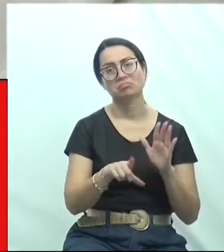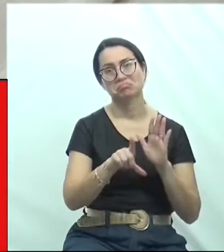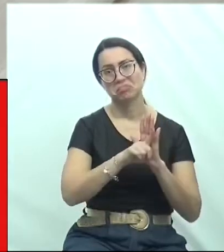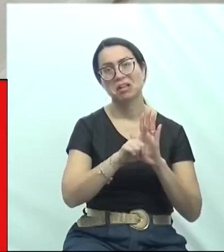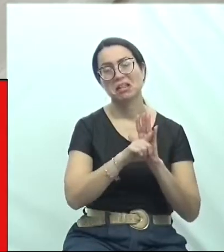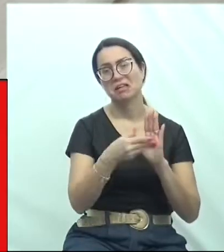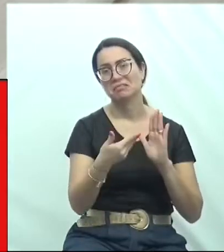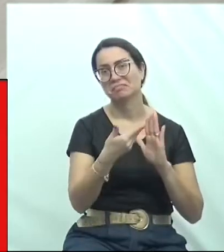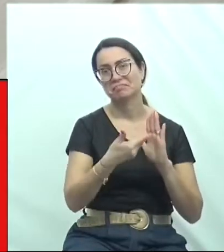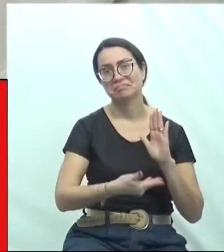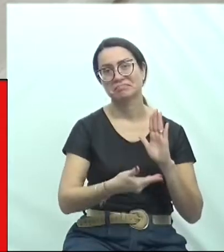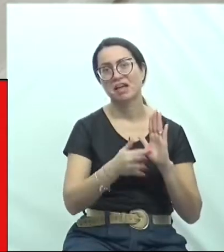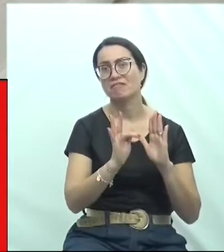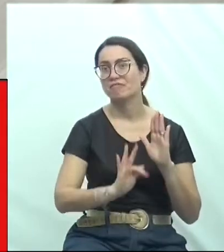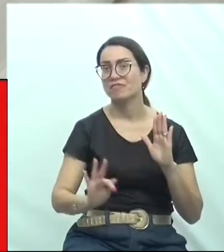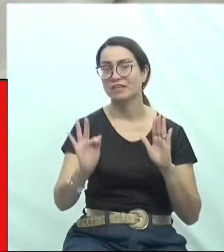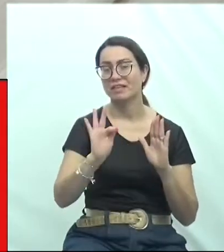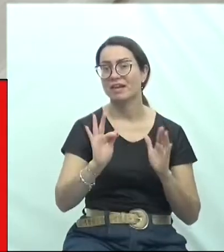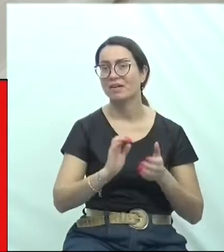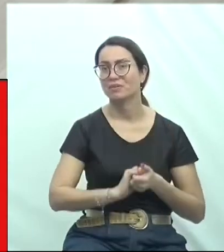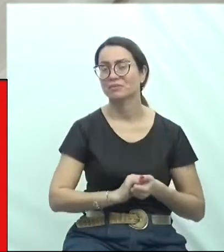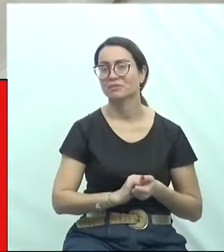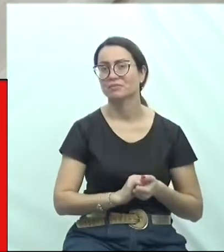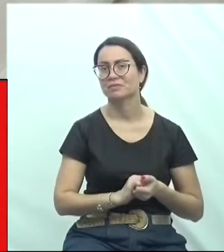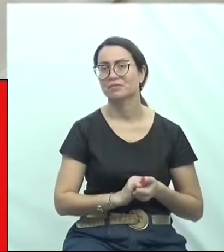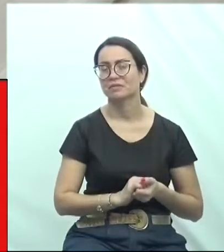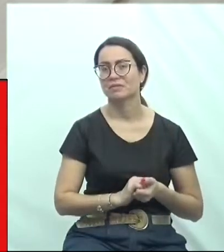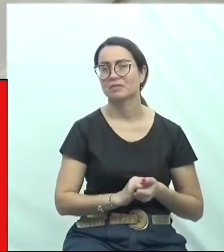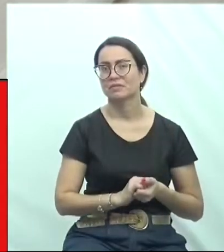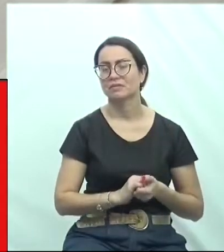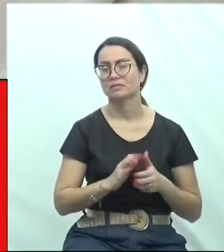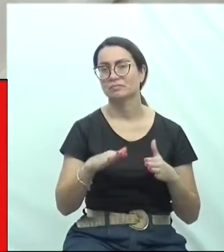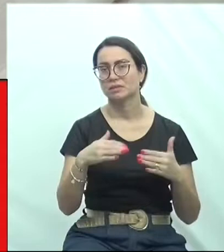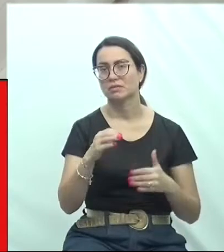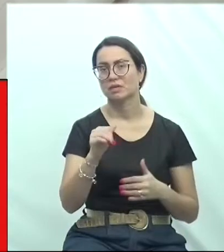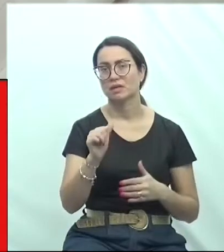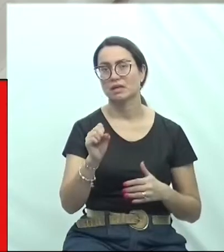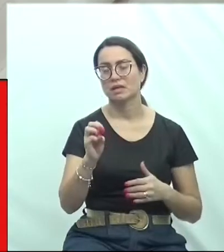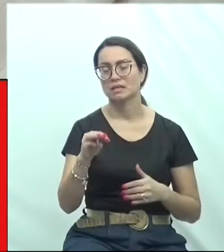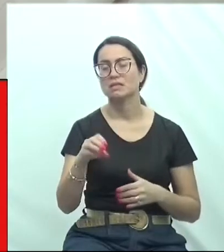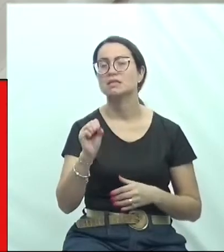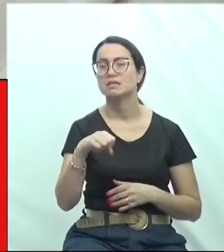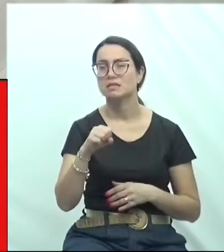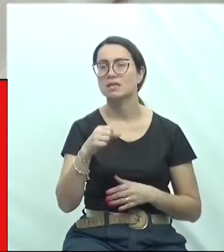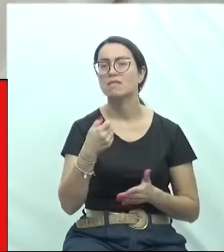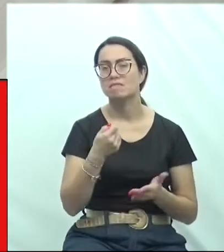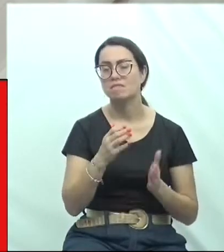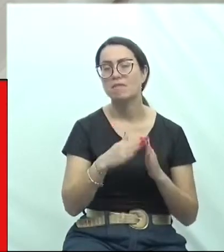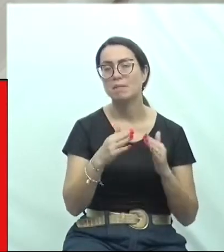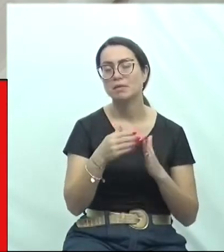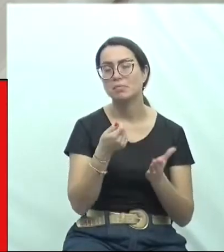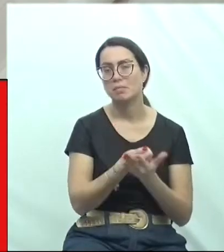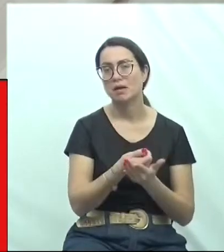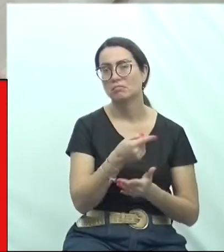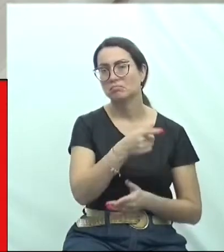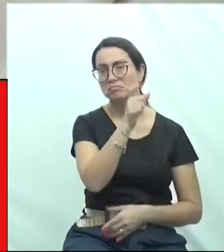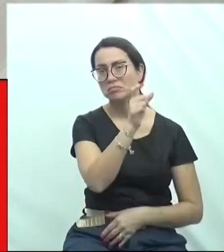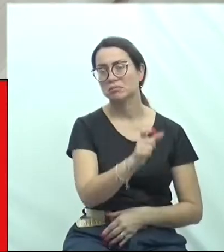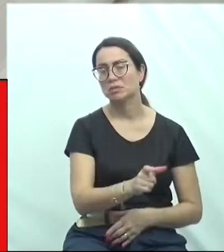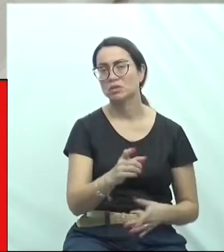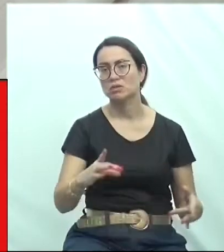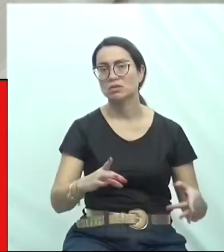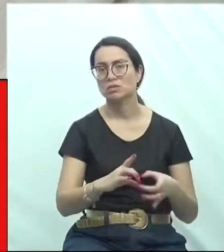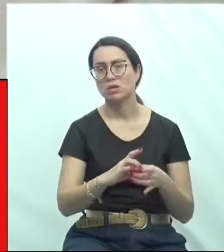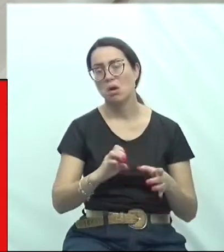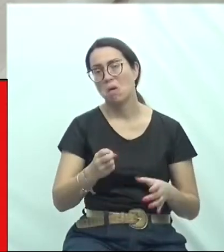lei nacional, uma lei federal, essa 11.445. Então, a Casan, desse modo, ela vai cobrar. Porque daí vai da pessoa, né, se conectar